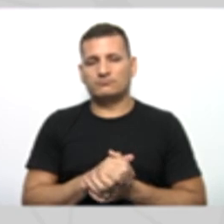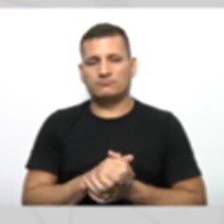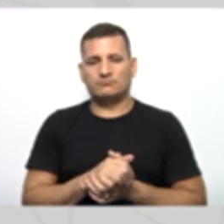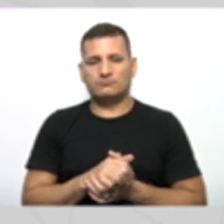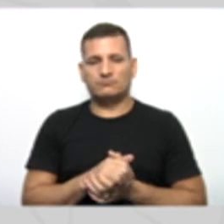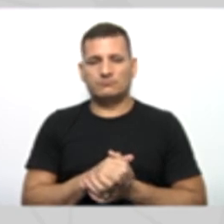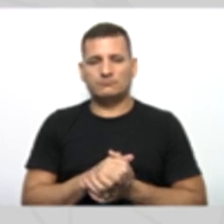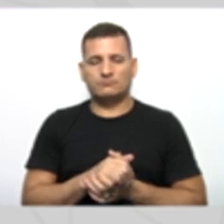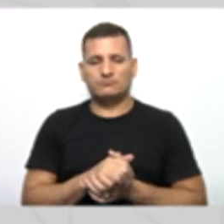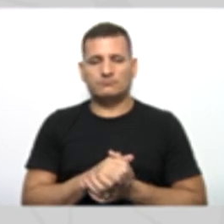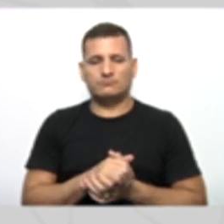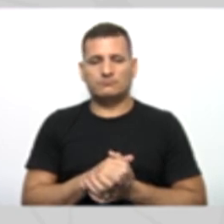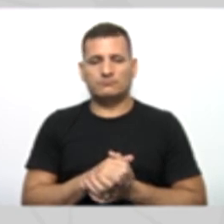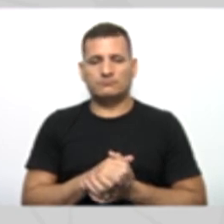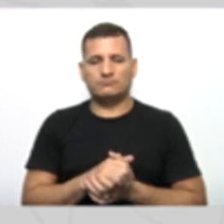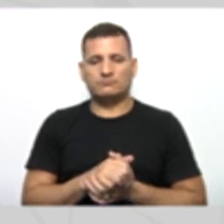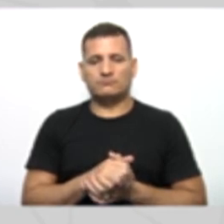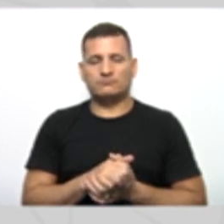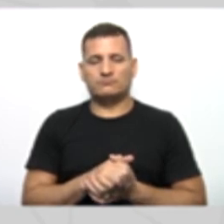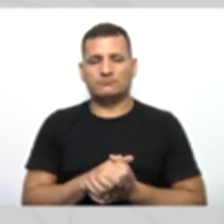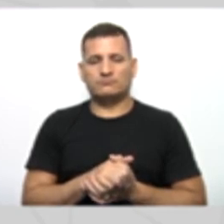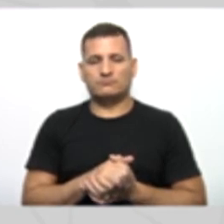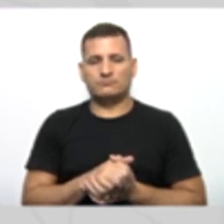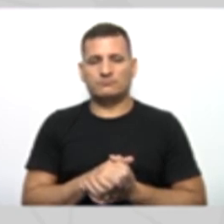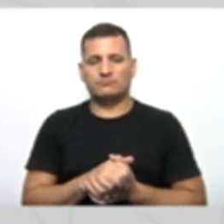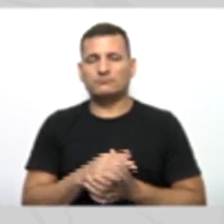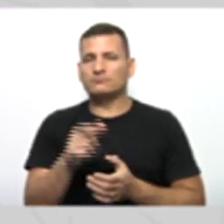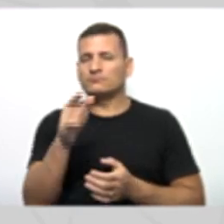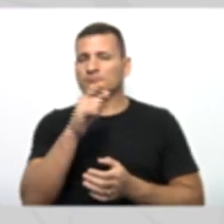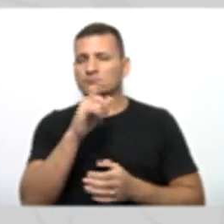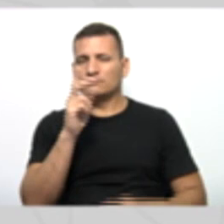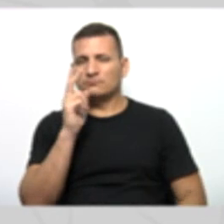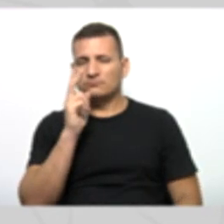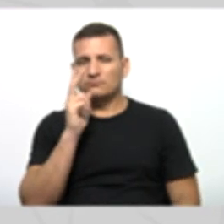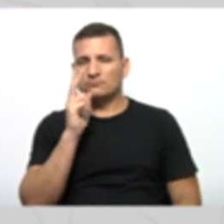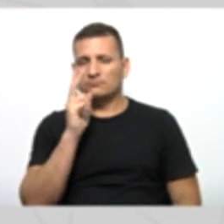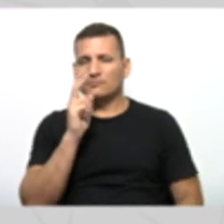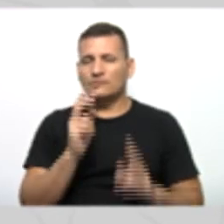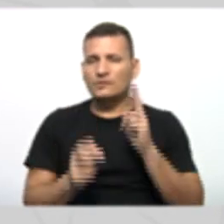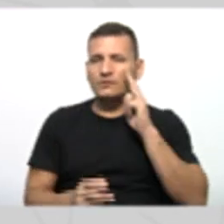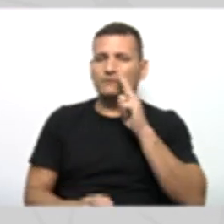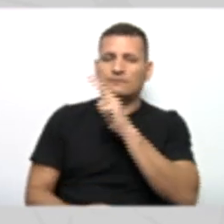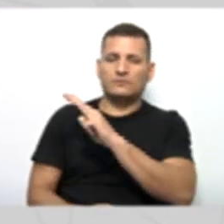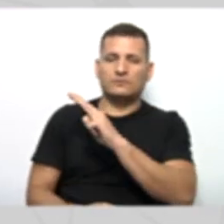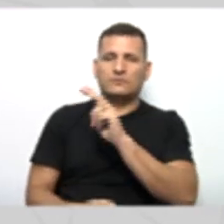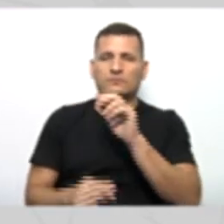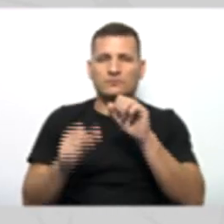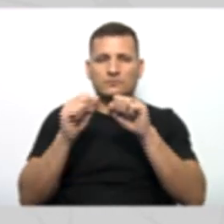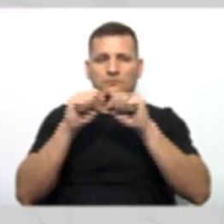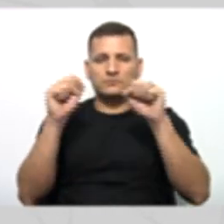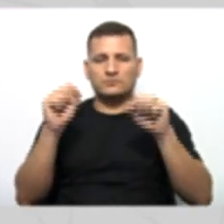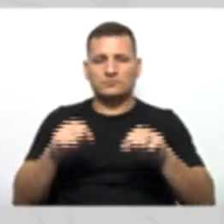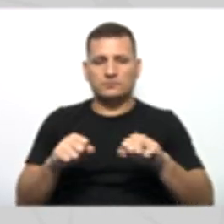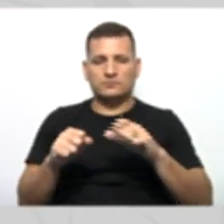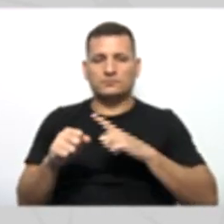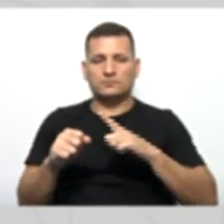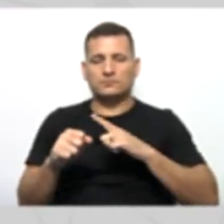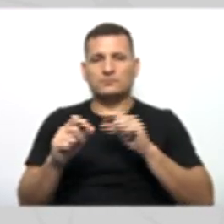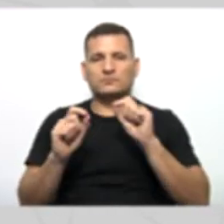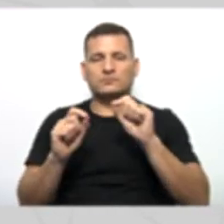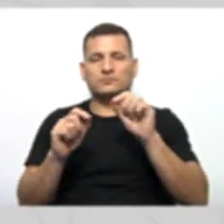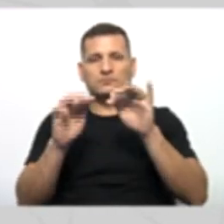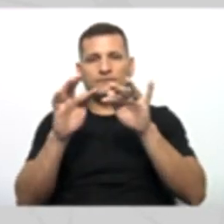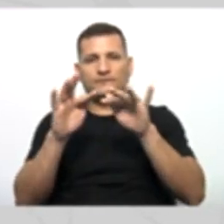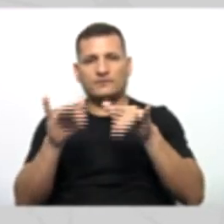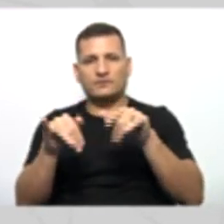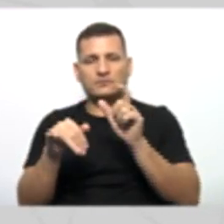Certo? E aí sim ele pode retornar. Vocês observam que esse sistema, ele finaliza aqui, ó, no realizar